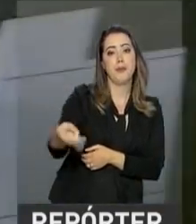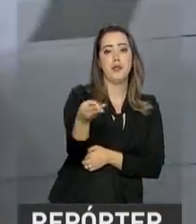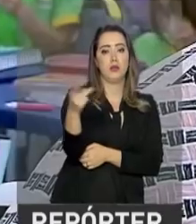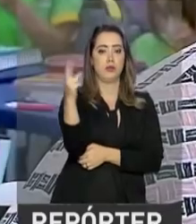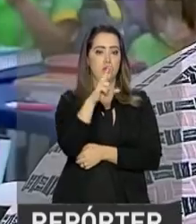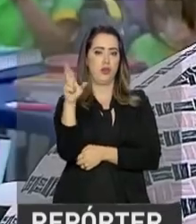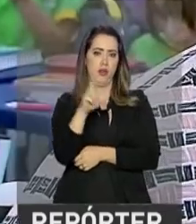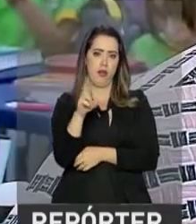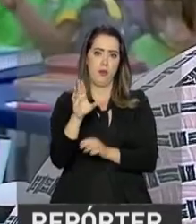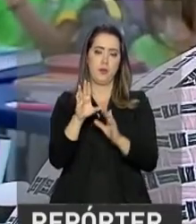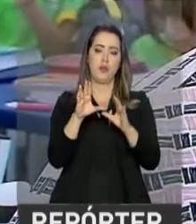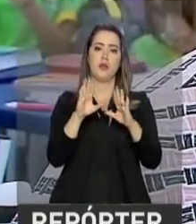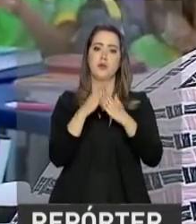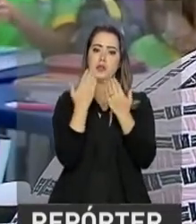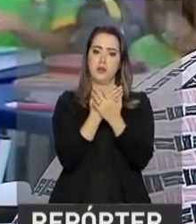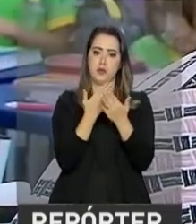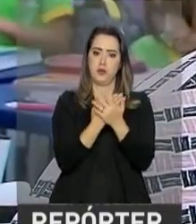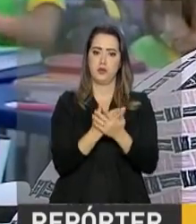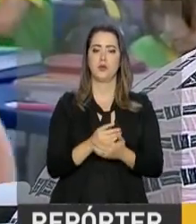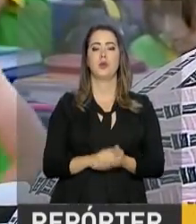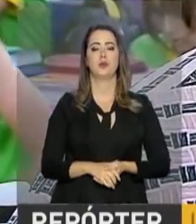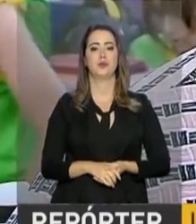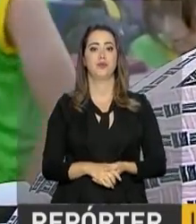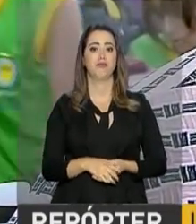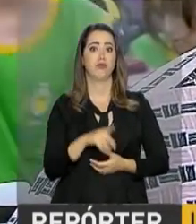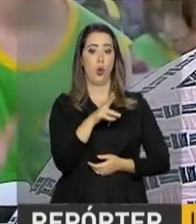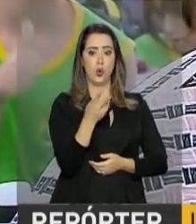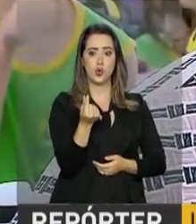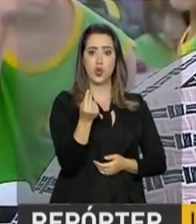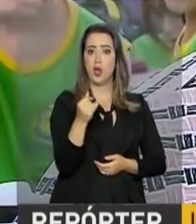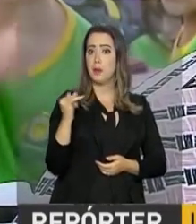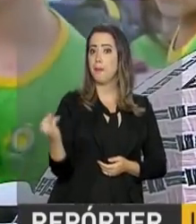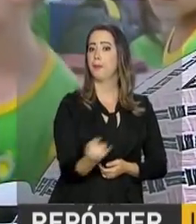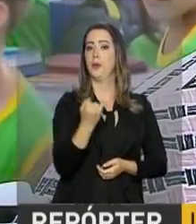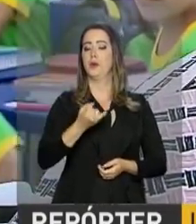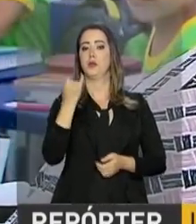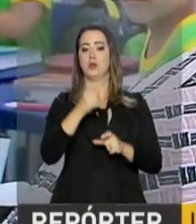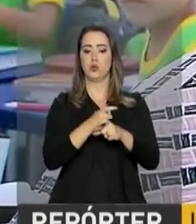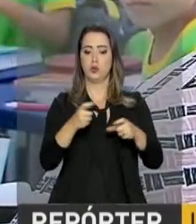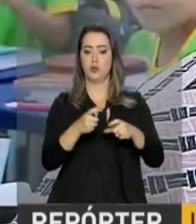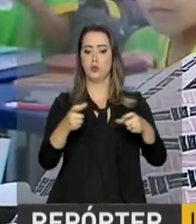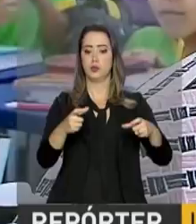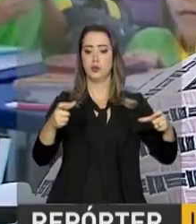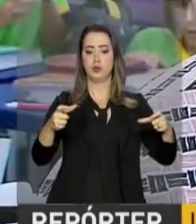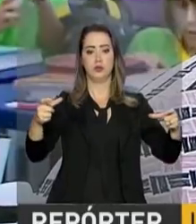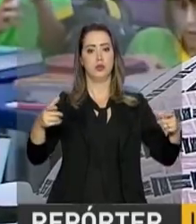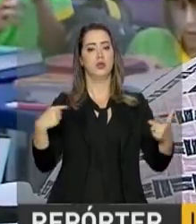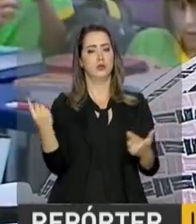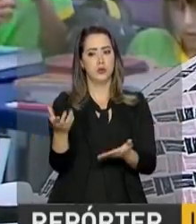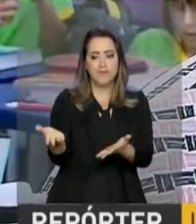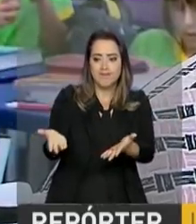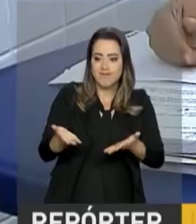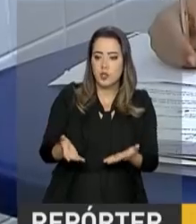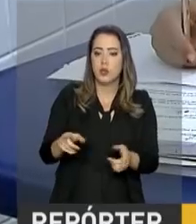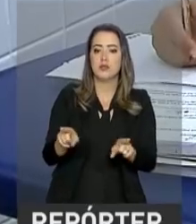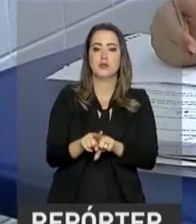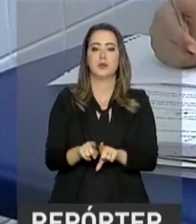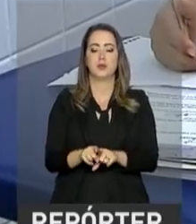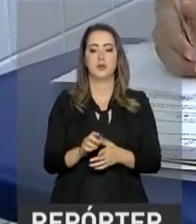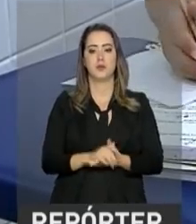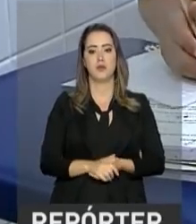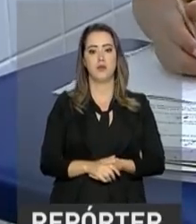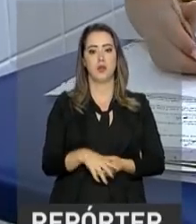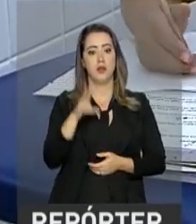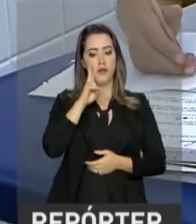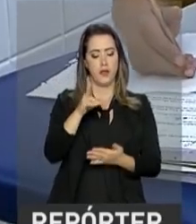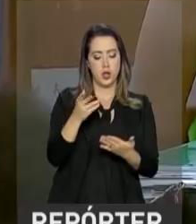boa vista mas a verba olha é muito importante a ampliação de salas né pra que nós apoiamos eles também de